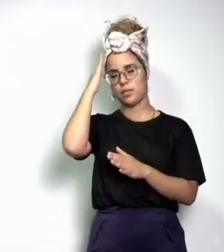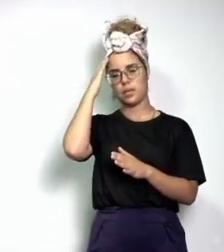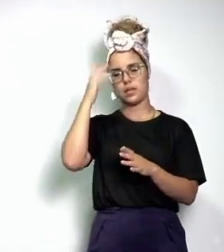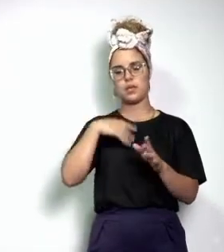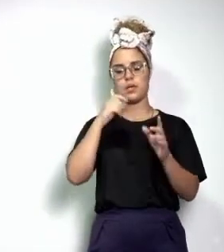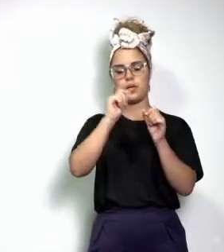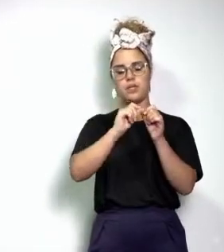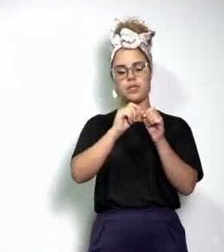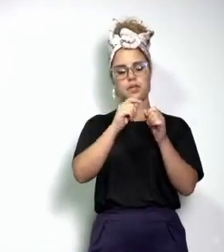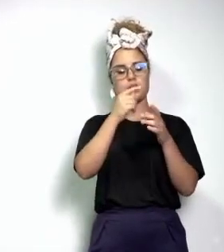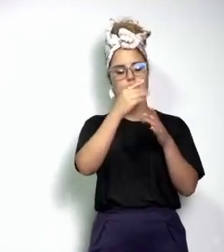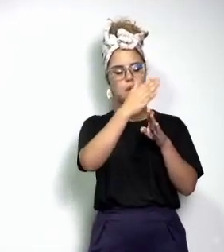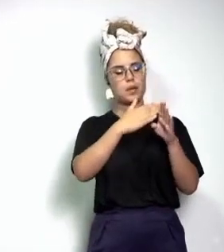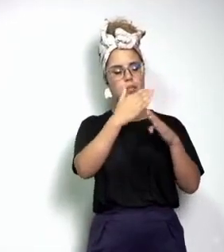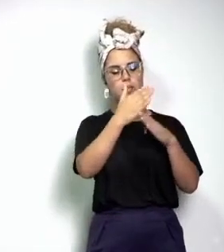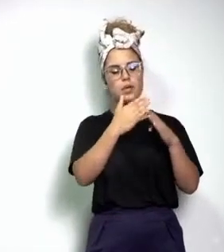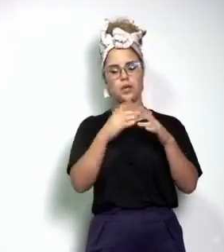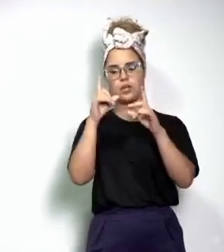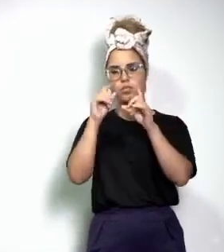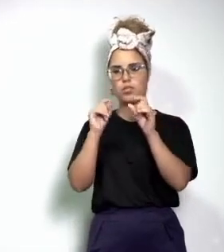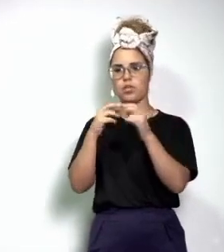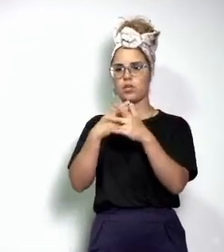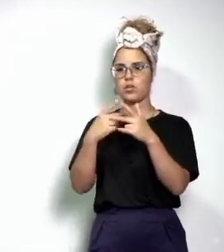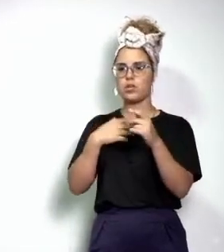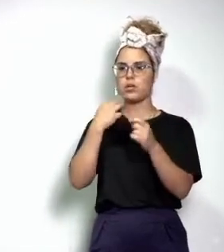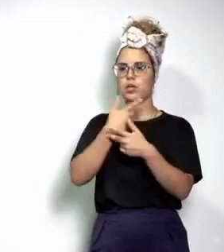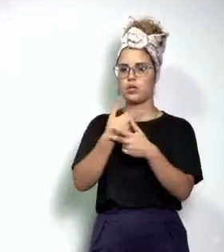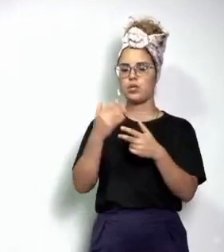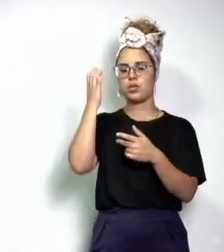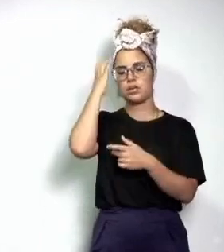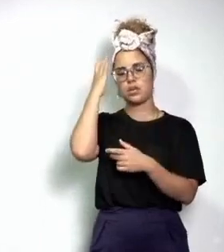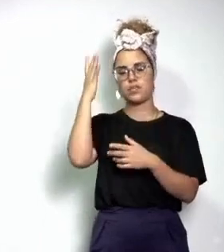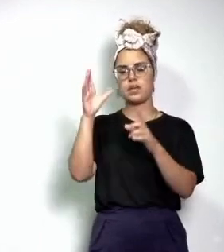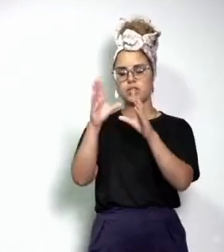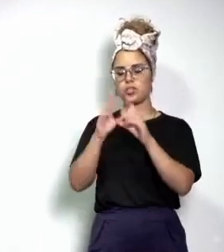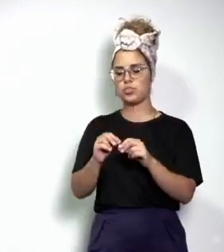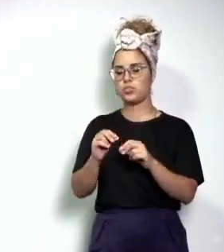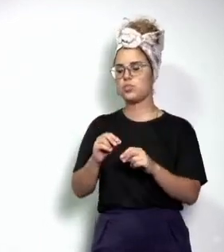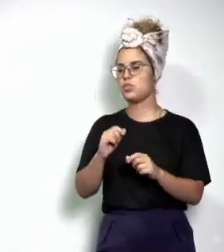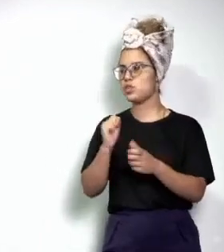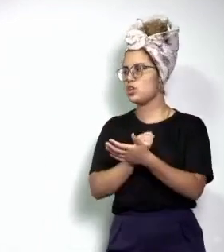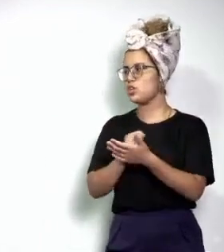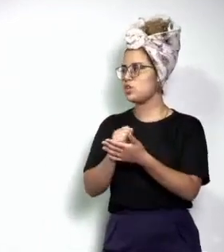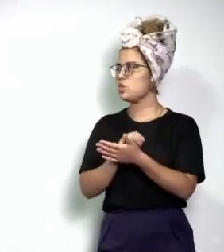naqueles anéis brancos, que aí é uma coisa fácil de ser apagada e refeita.